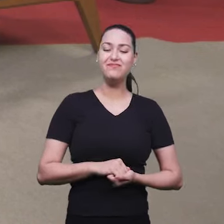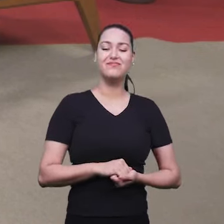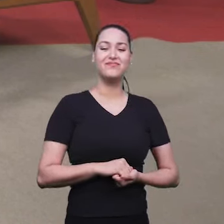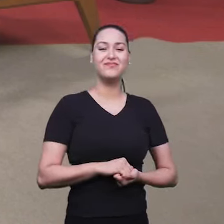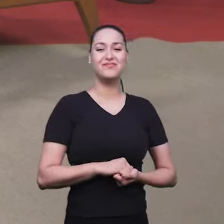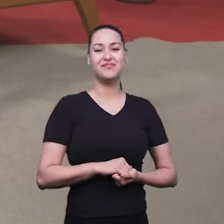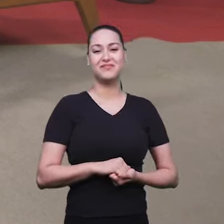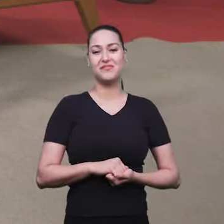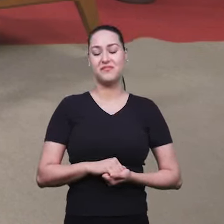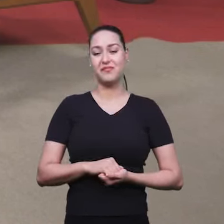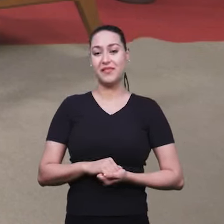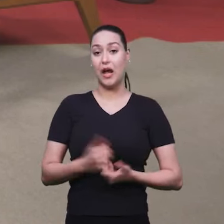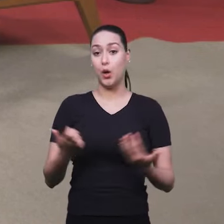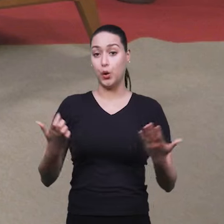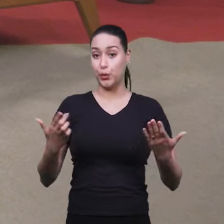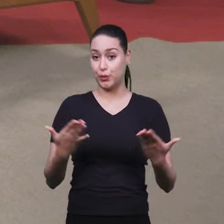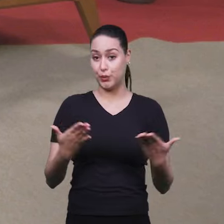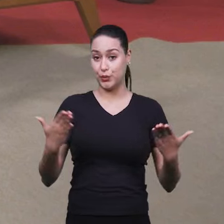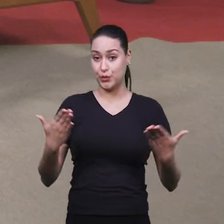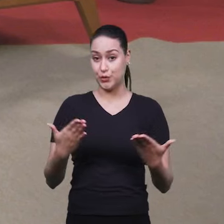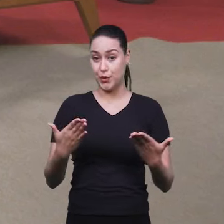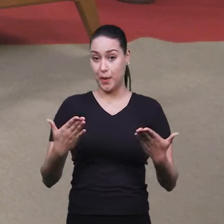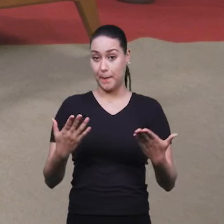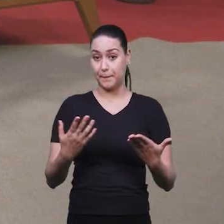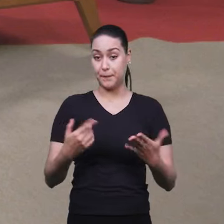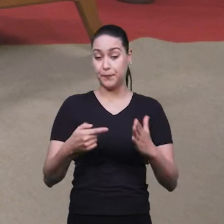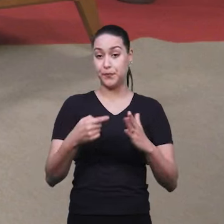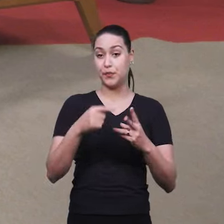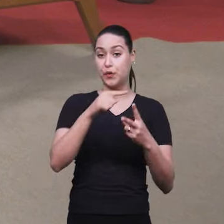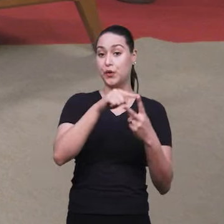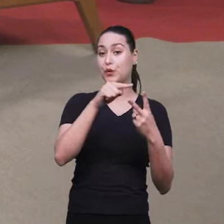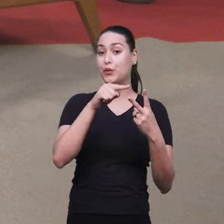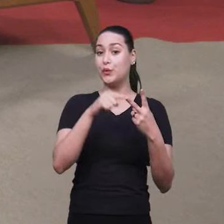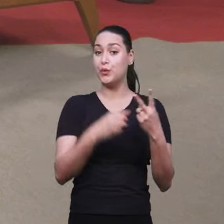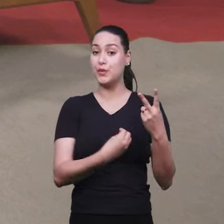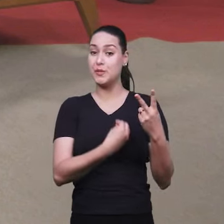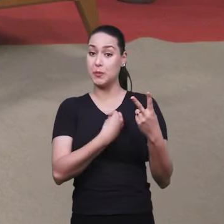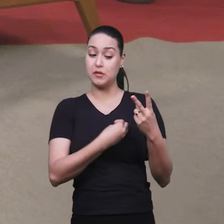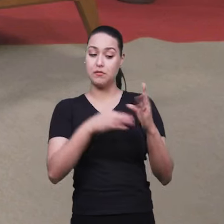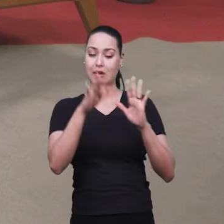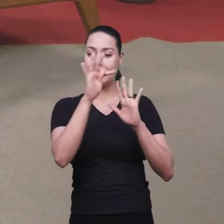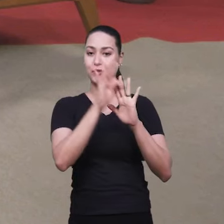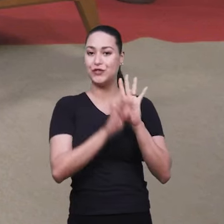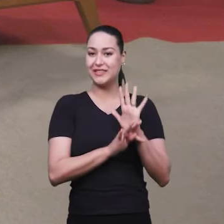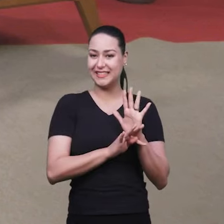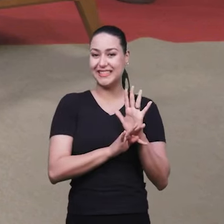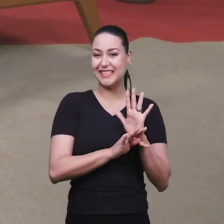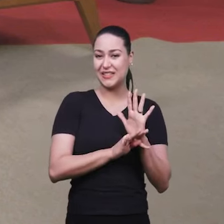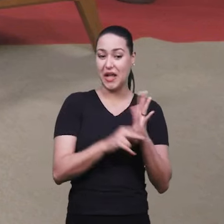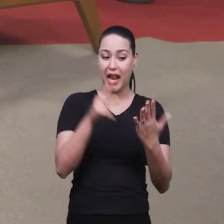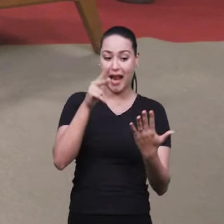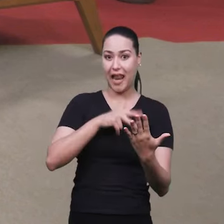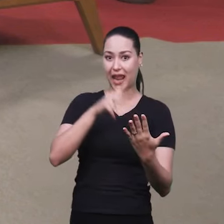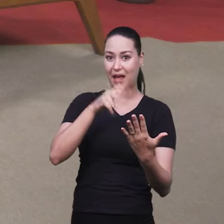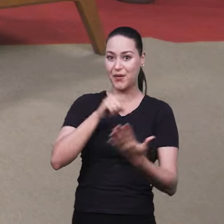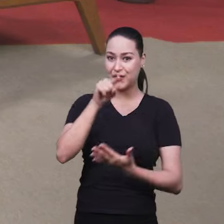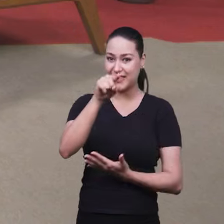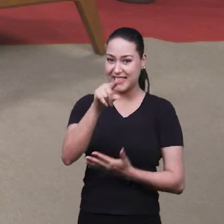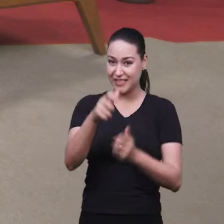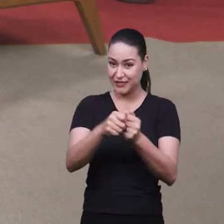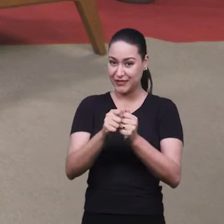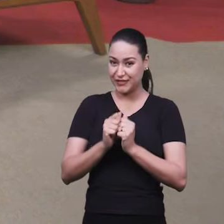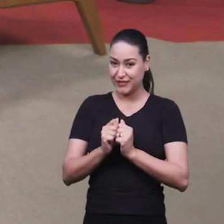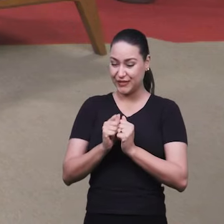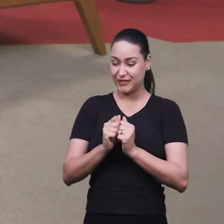do programa. Então vamos trazer hoje aqui 2 participações que foram enviadas por escrito, e nós vamos ler para você vai ler conosco